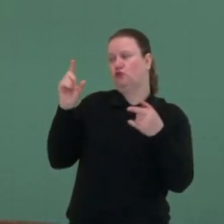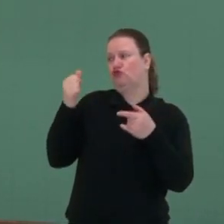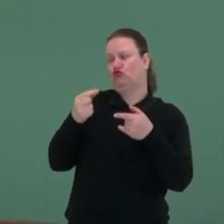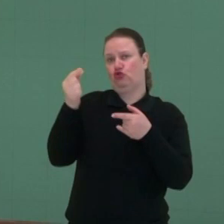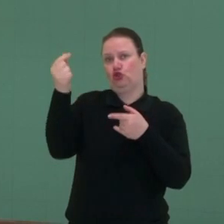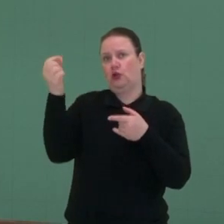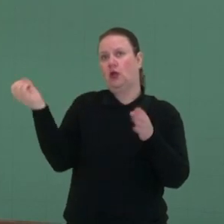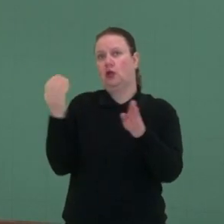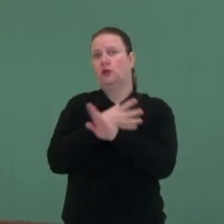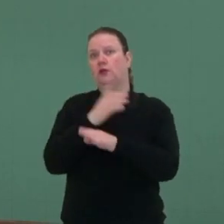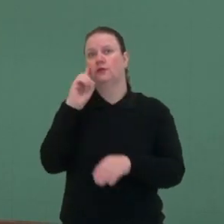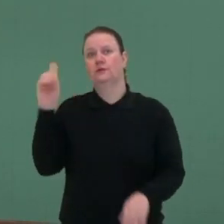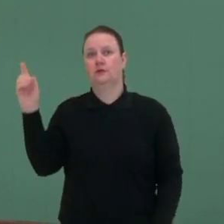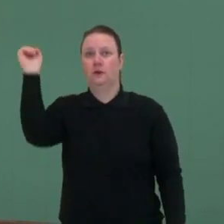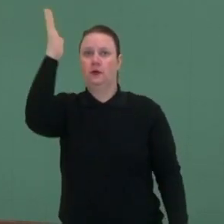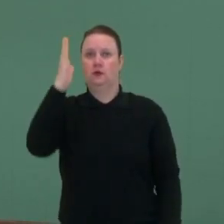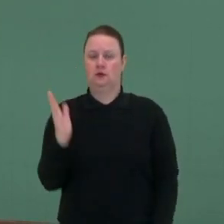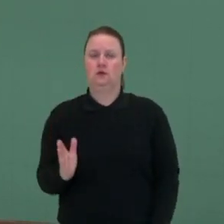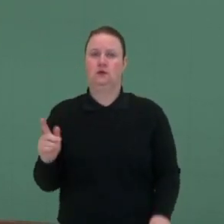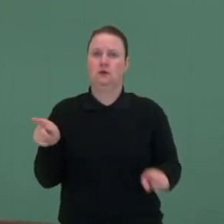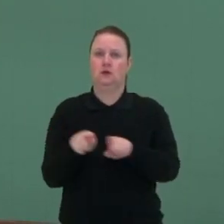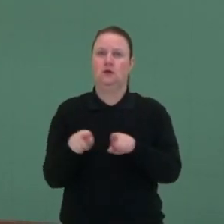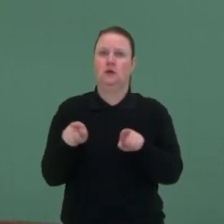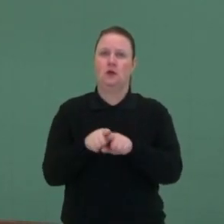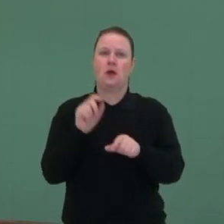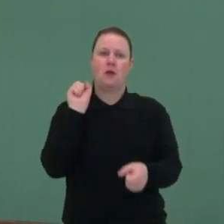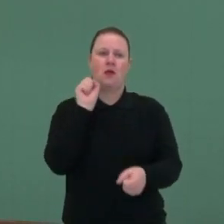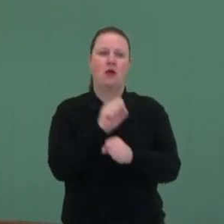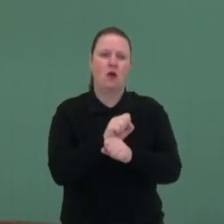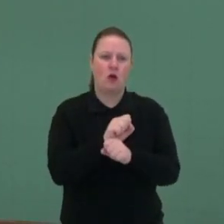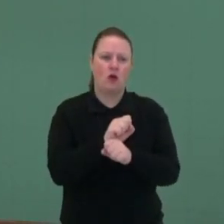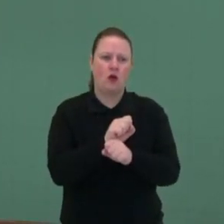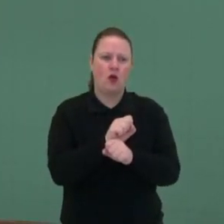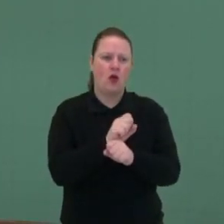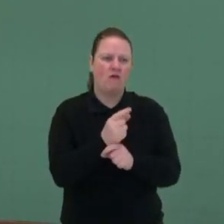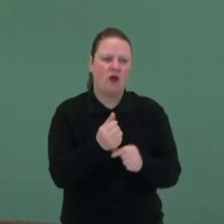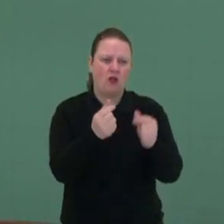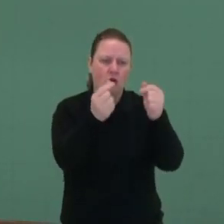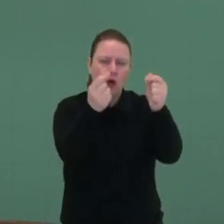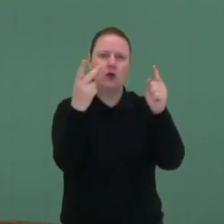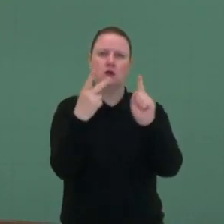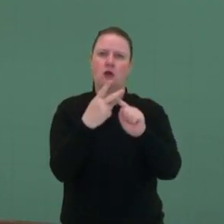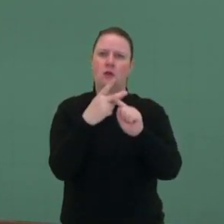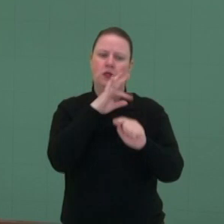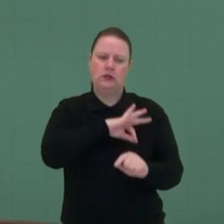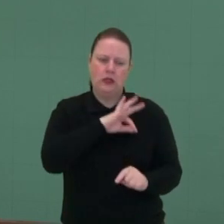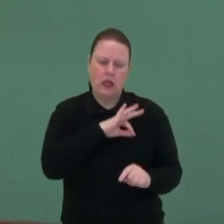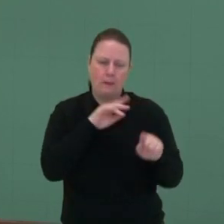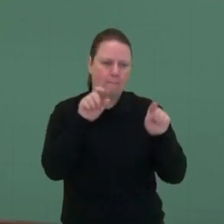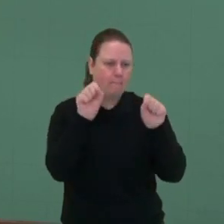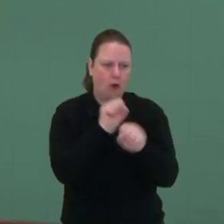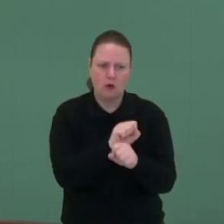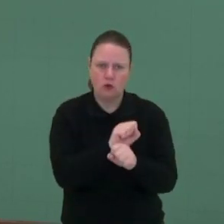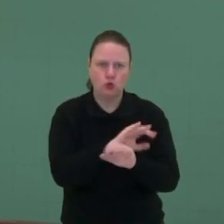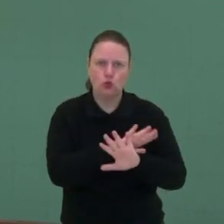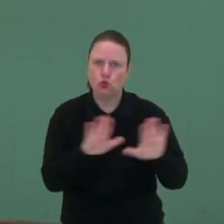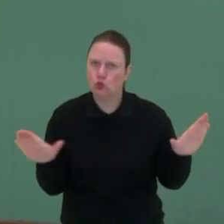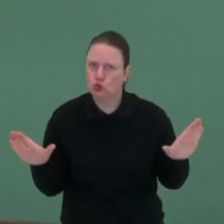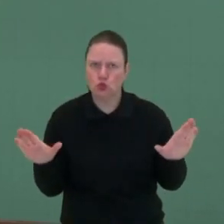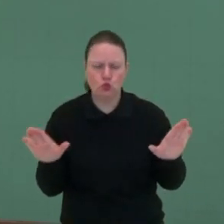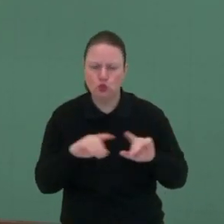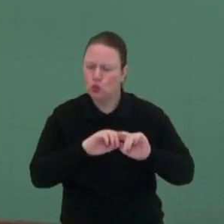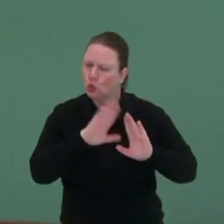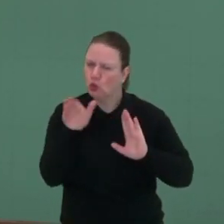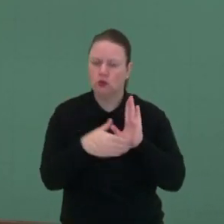lado direito da sua tela, que ainda congelou preços e salários. Congelou os preços e salários, tentando acabar com a inflação. Quando